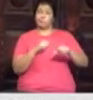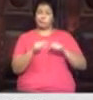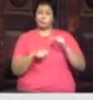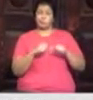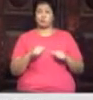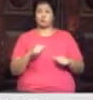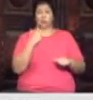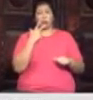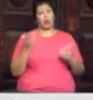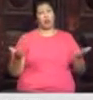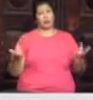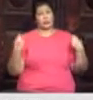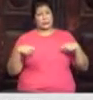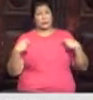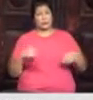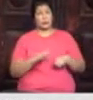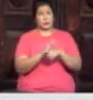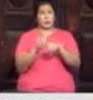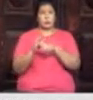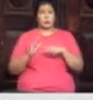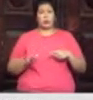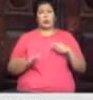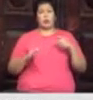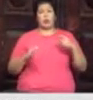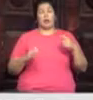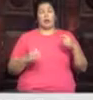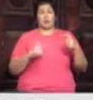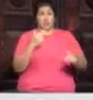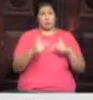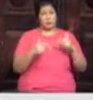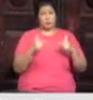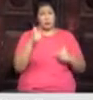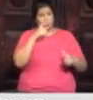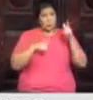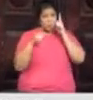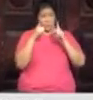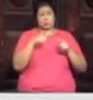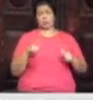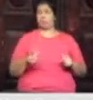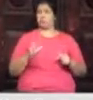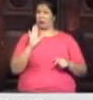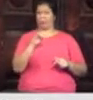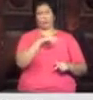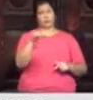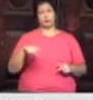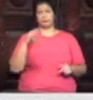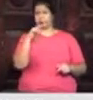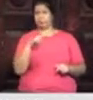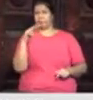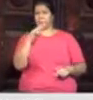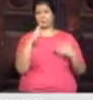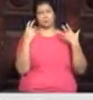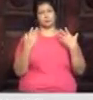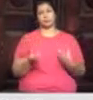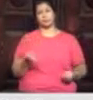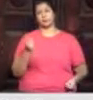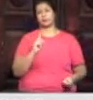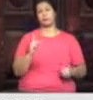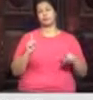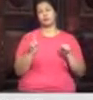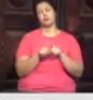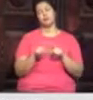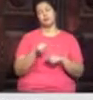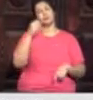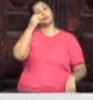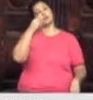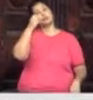para gerar empregos e estimular investimentos produtivos, não se sustentam quando confrontados com a realidade. Como demonstra a experiência brasileira dos